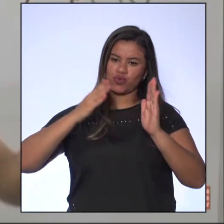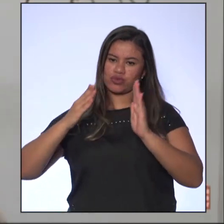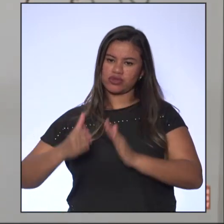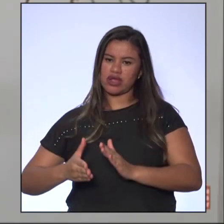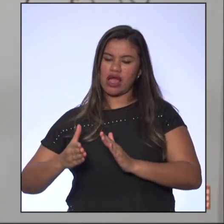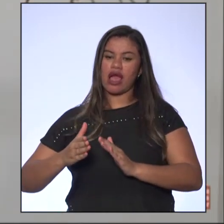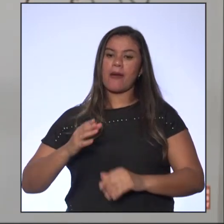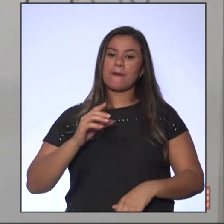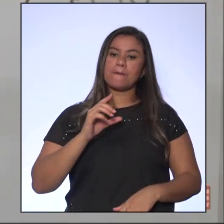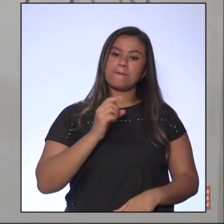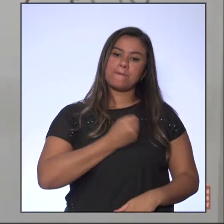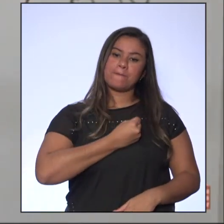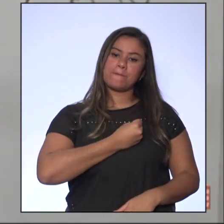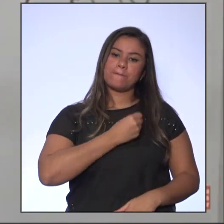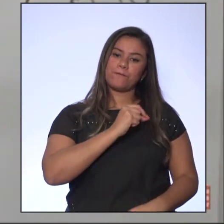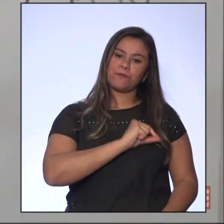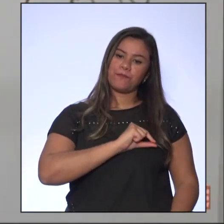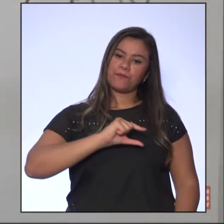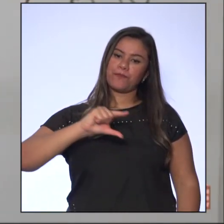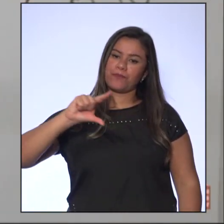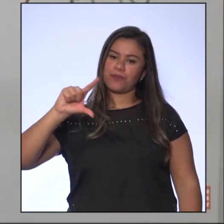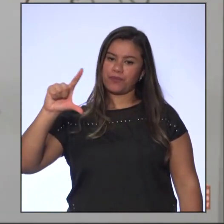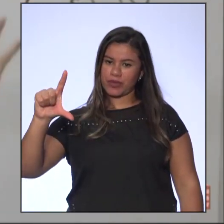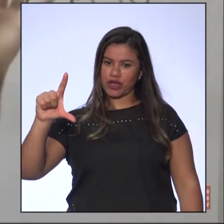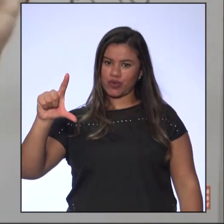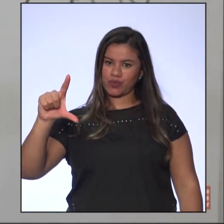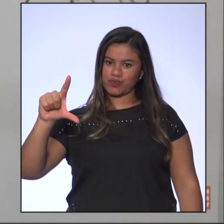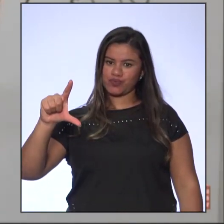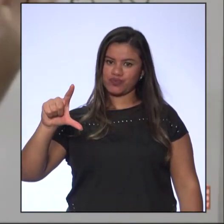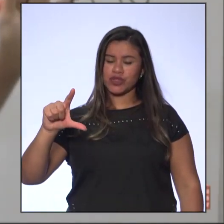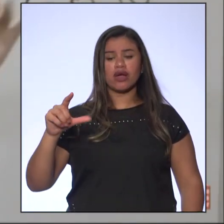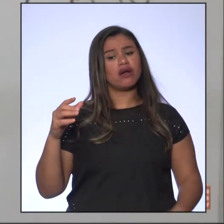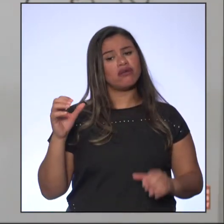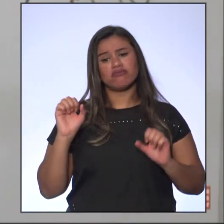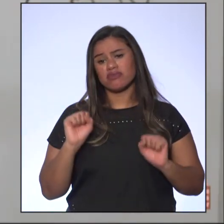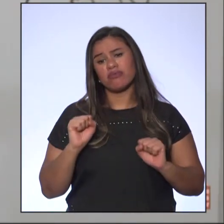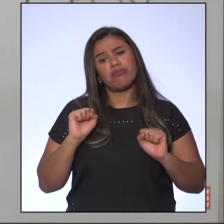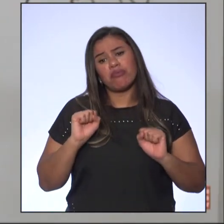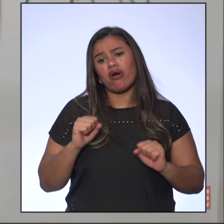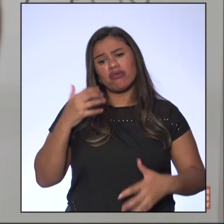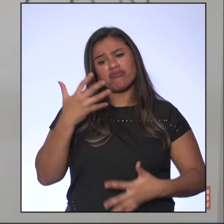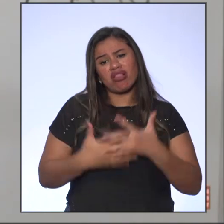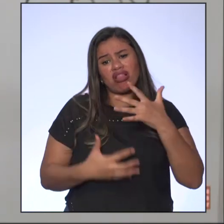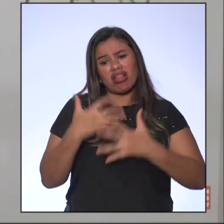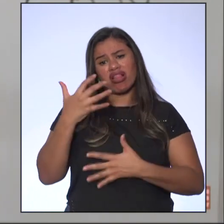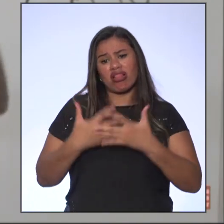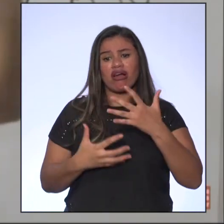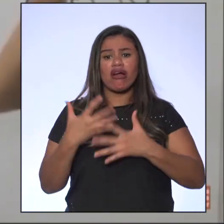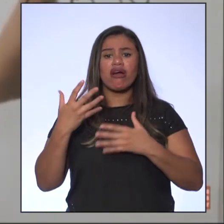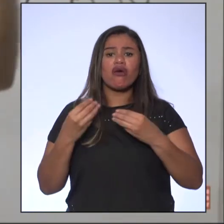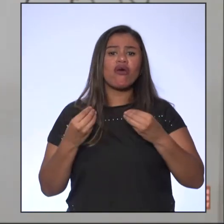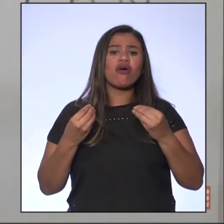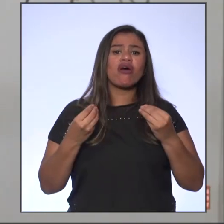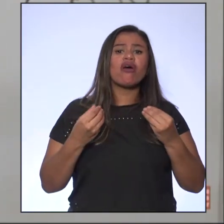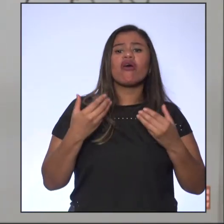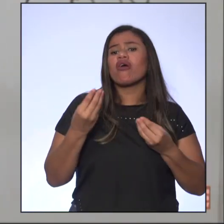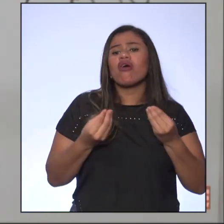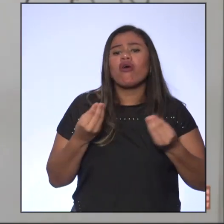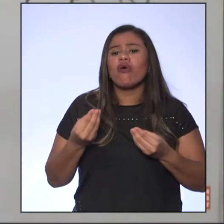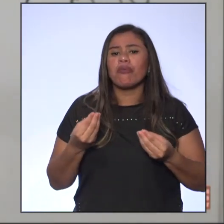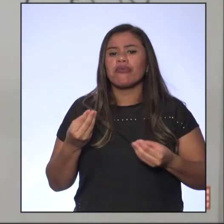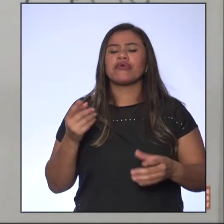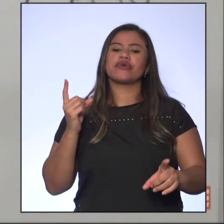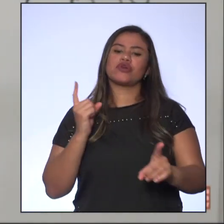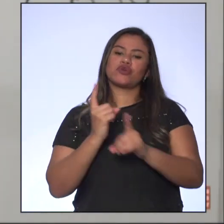para o maior. Porque você poderia chegar aqui e se confundir se não soubesse dessa história. Primeiro, para achar a